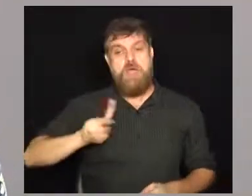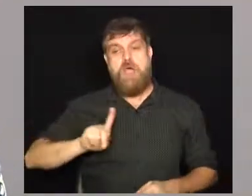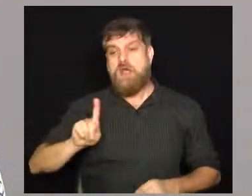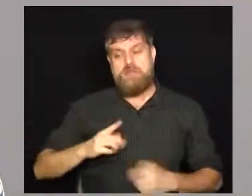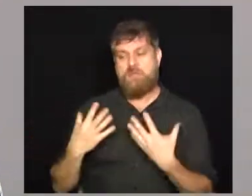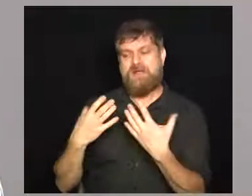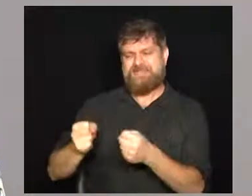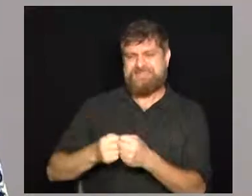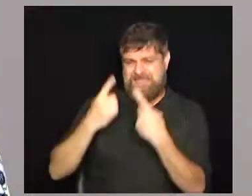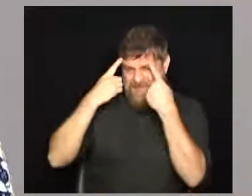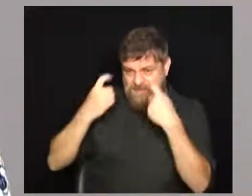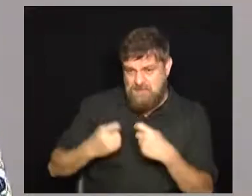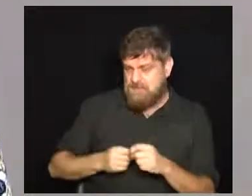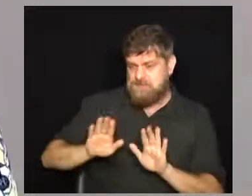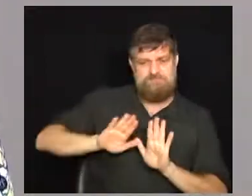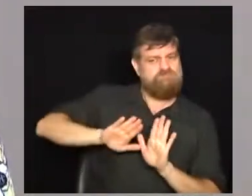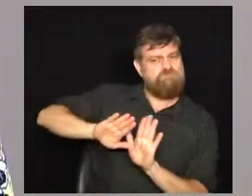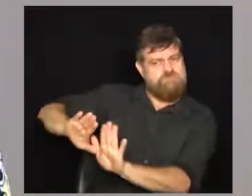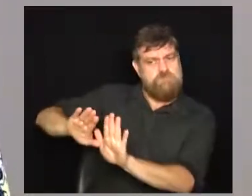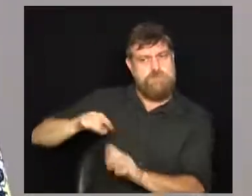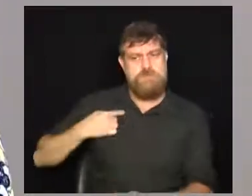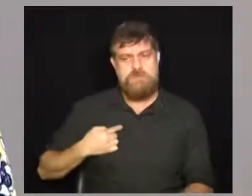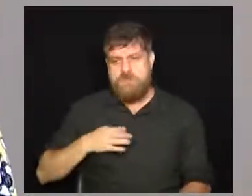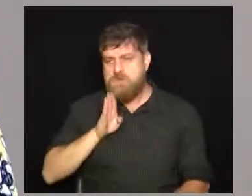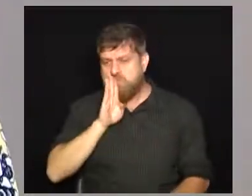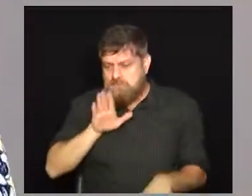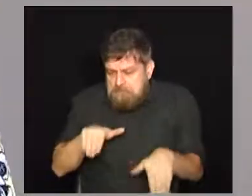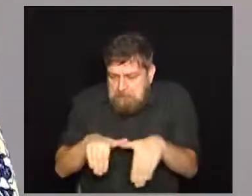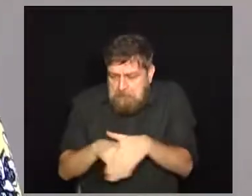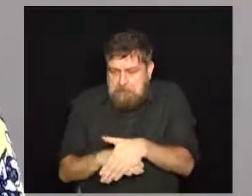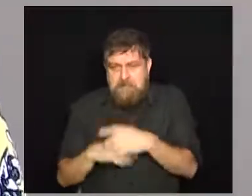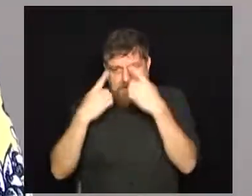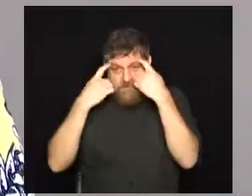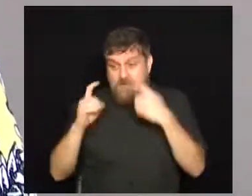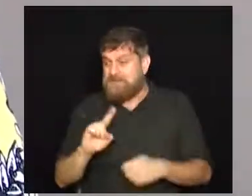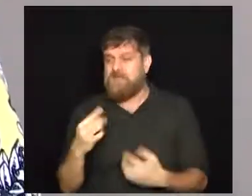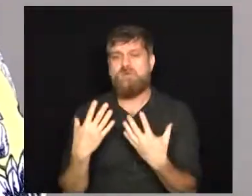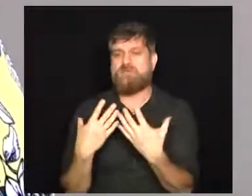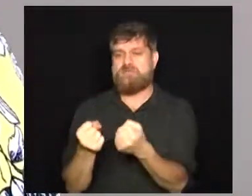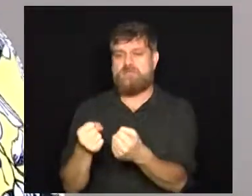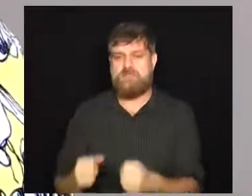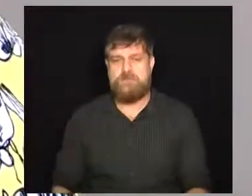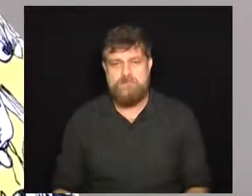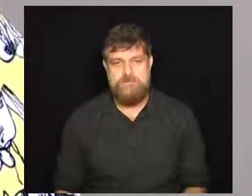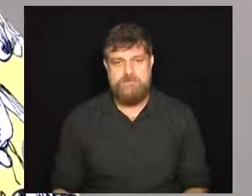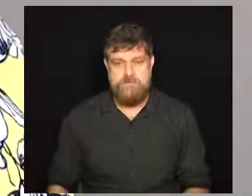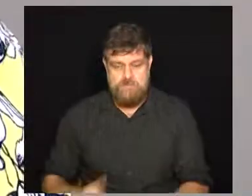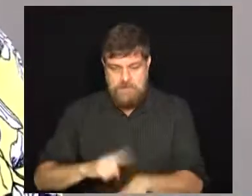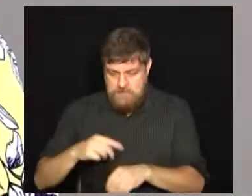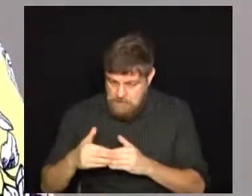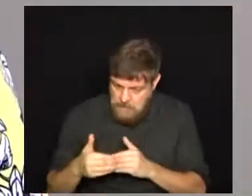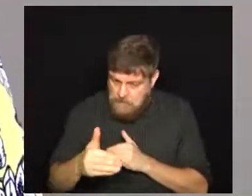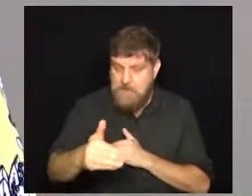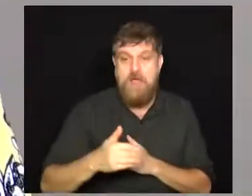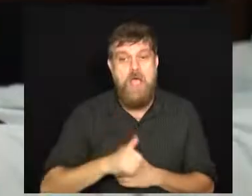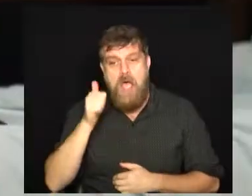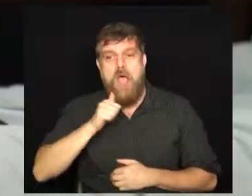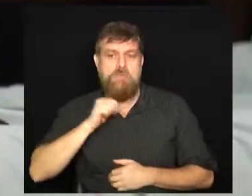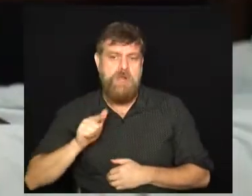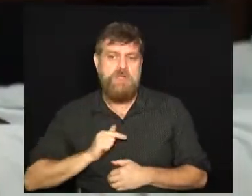viver mais em submissão no sentido de violência. E aí, a partir disso, ela pode fazer suas